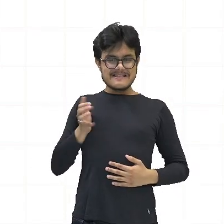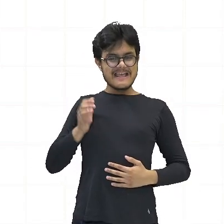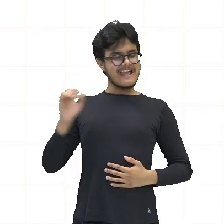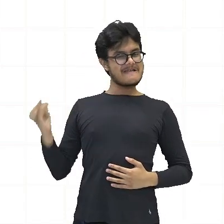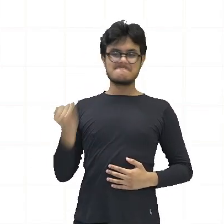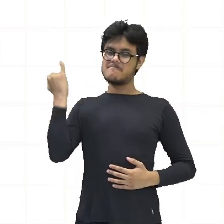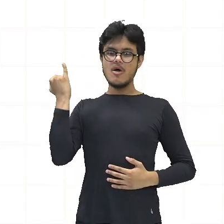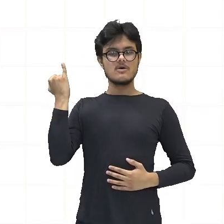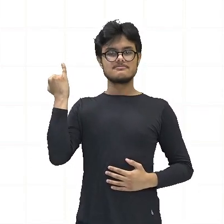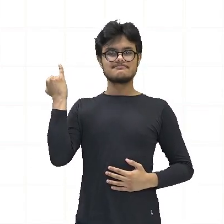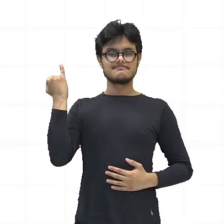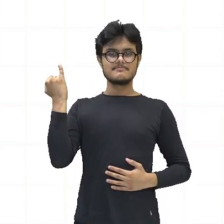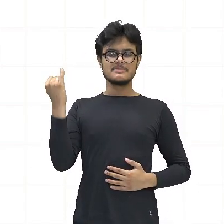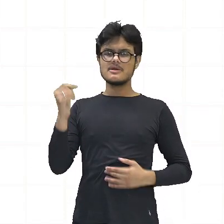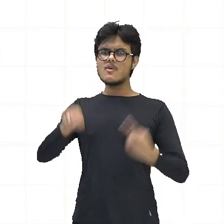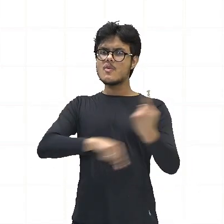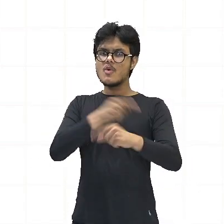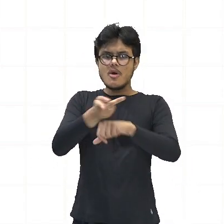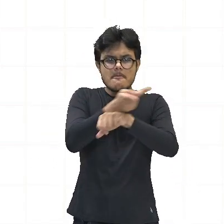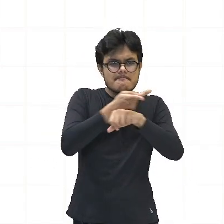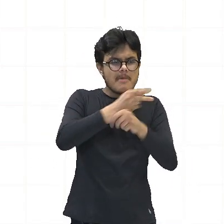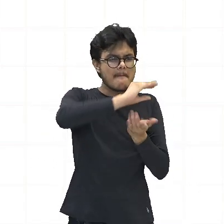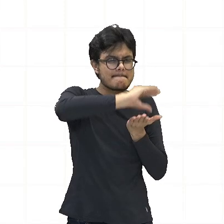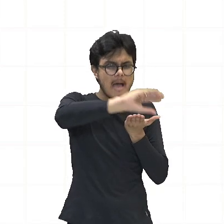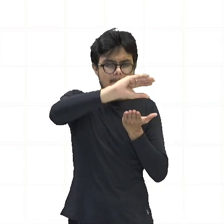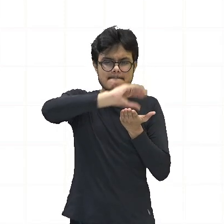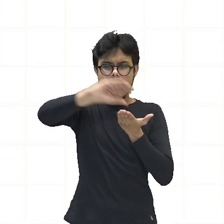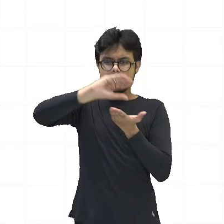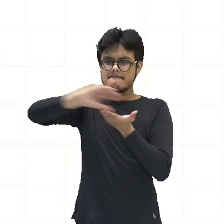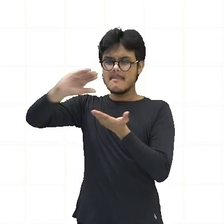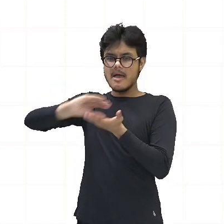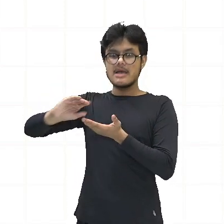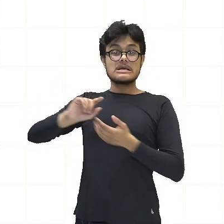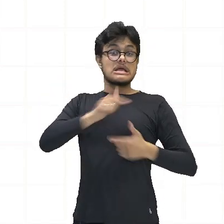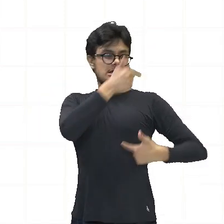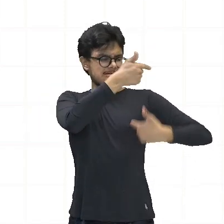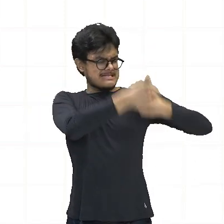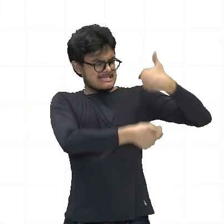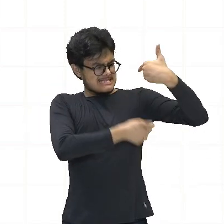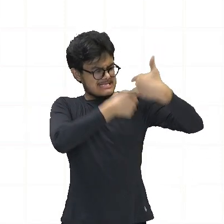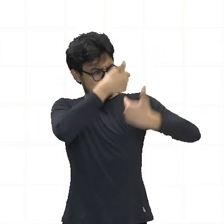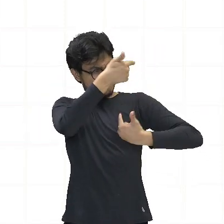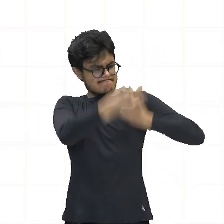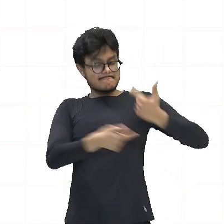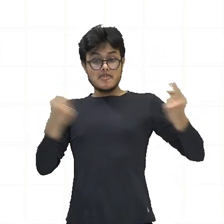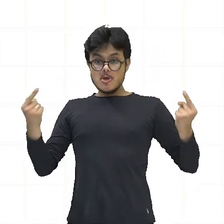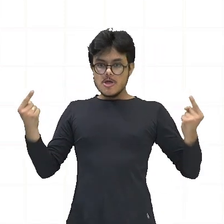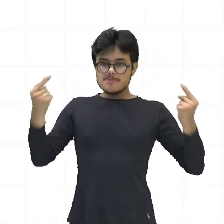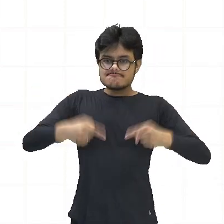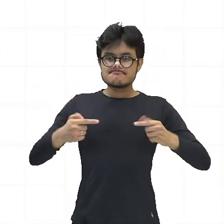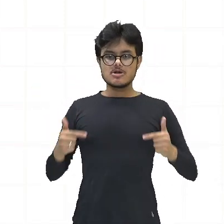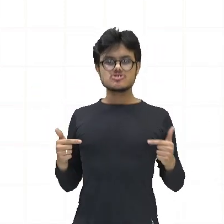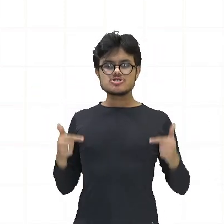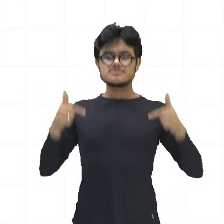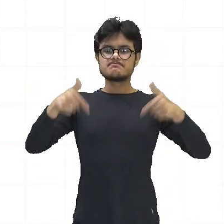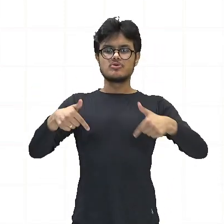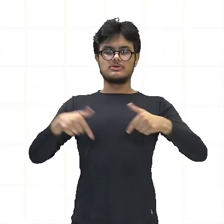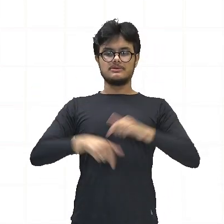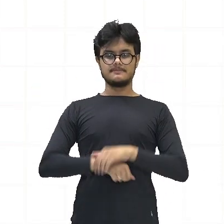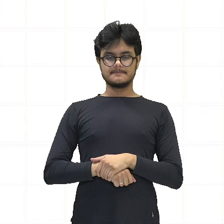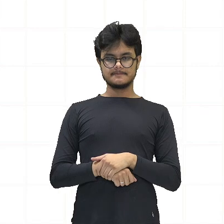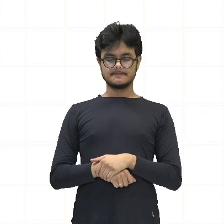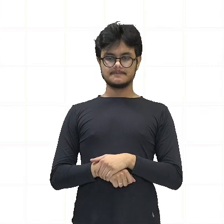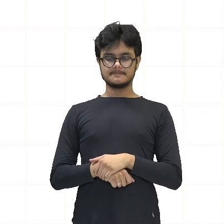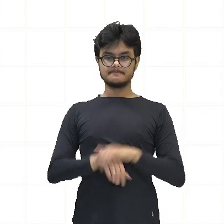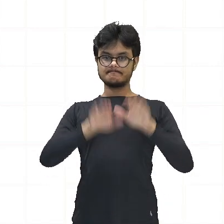buscavam mais investimento, porque elas queriam aumentar a sua produção e a competitividade. E para